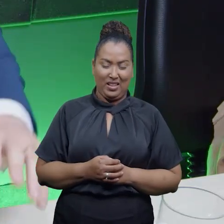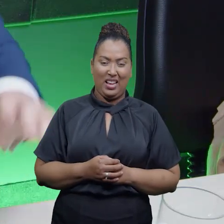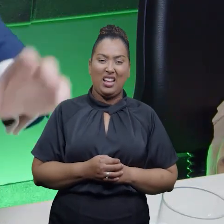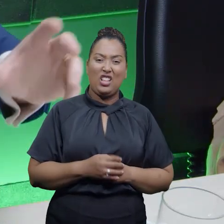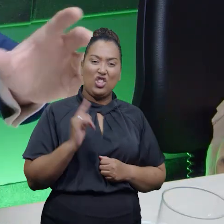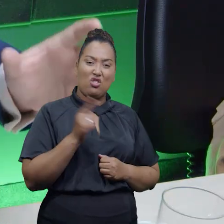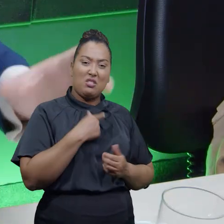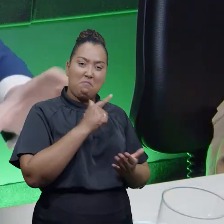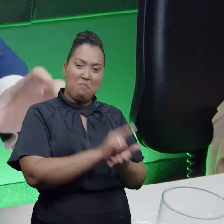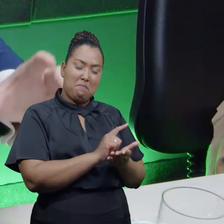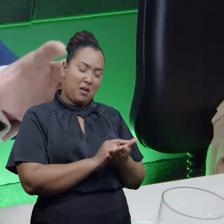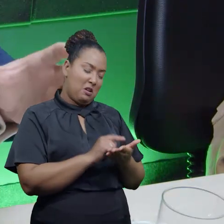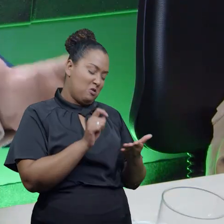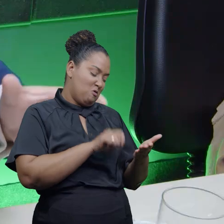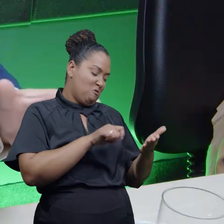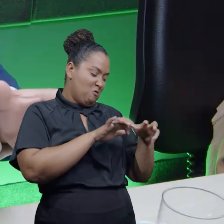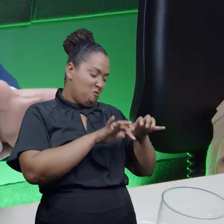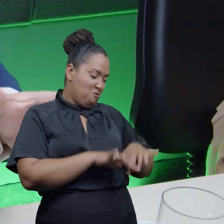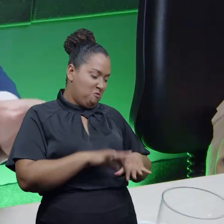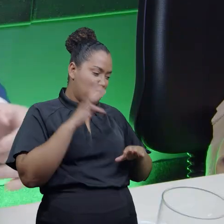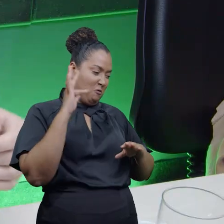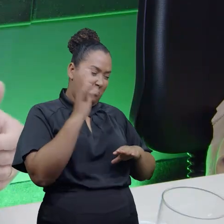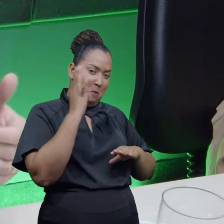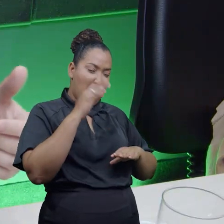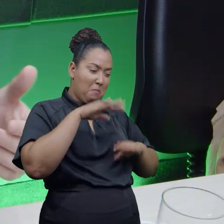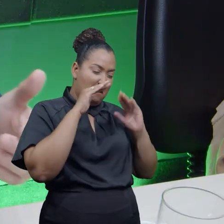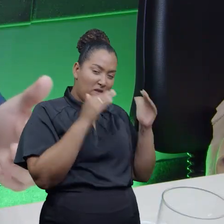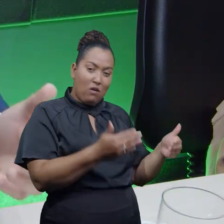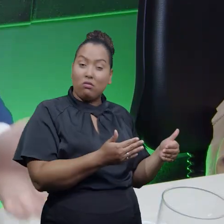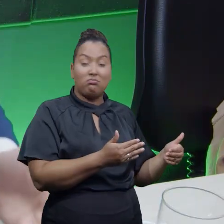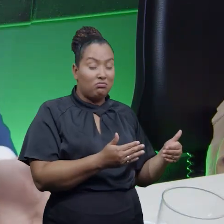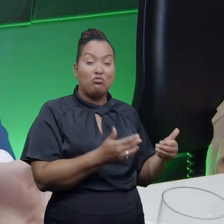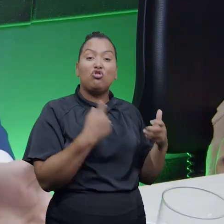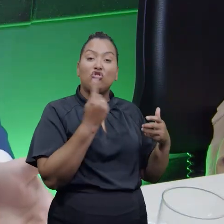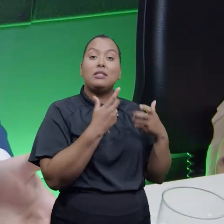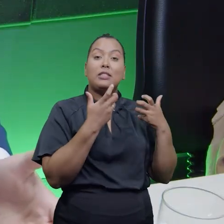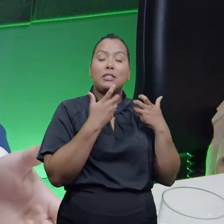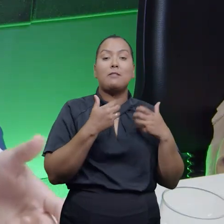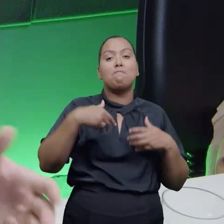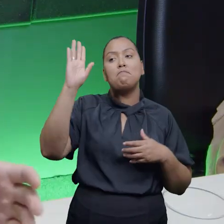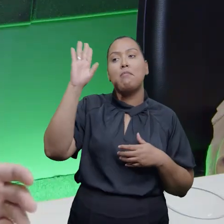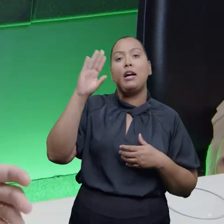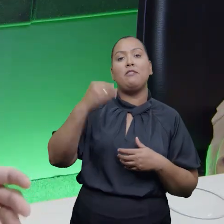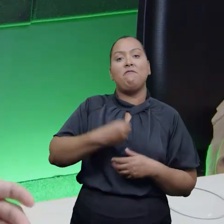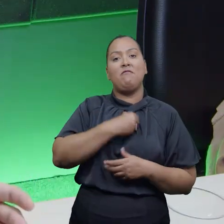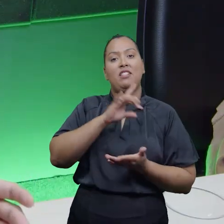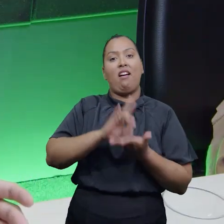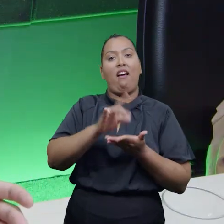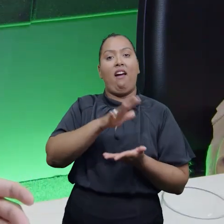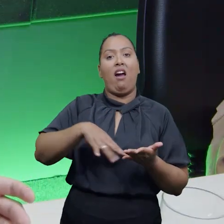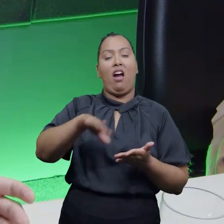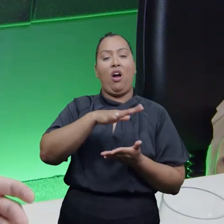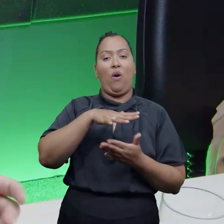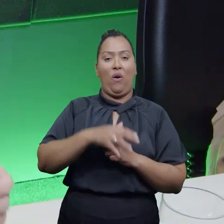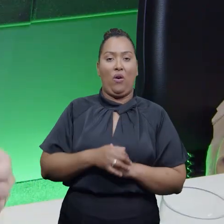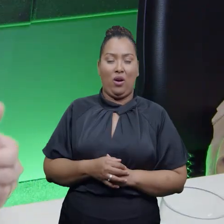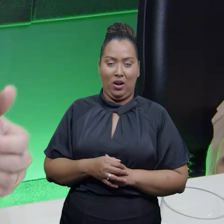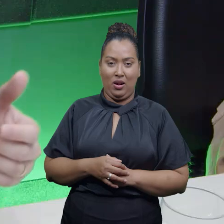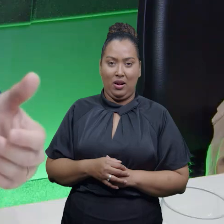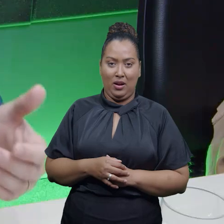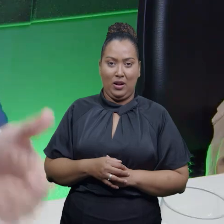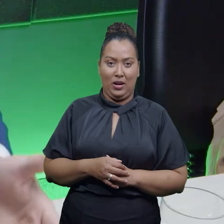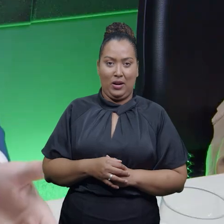focado somente no papel, na formalidade, nós temos buscado esse tipo de atuação. E nós